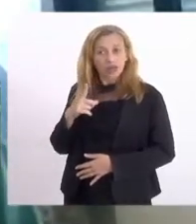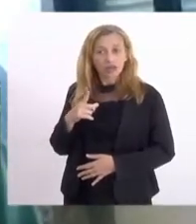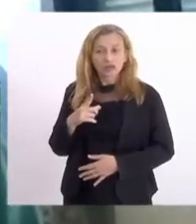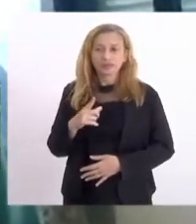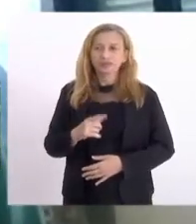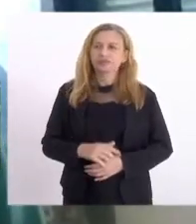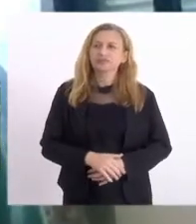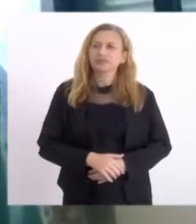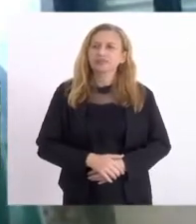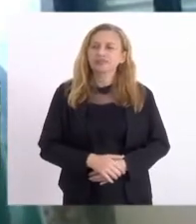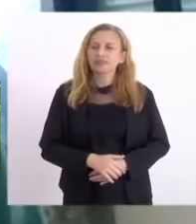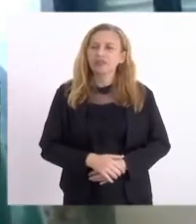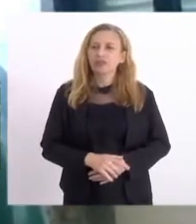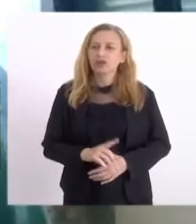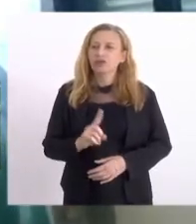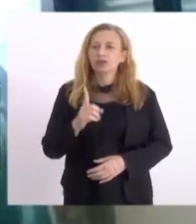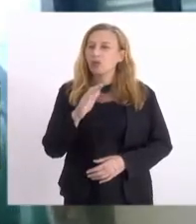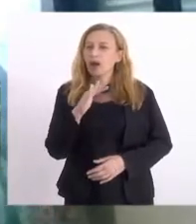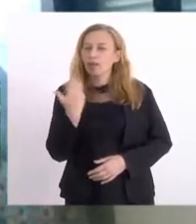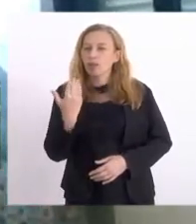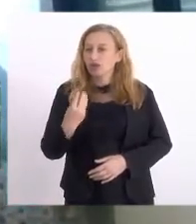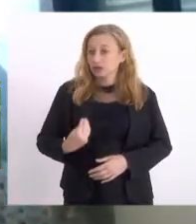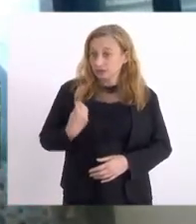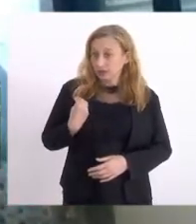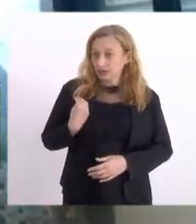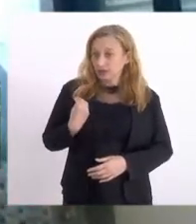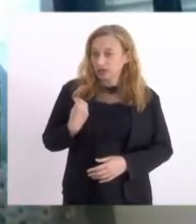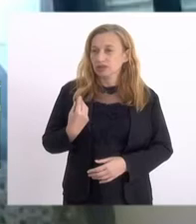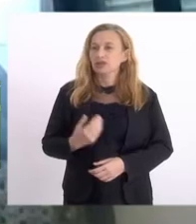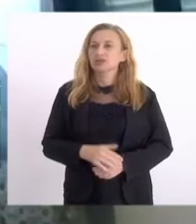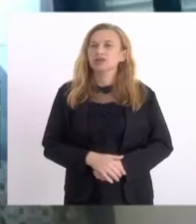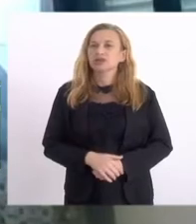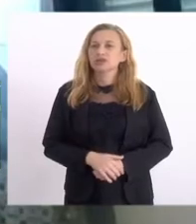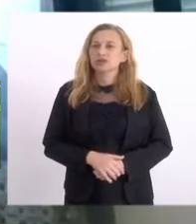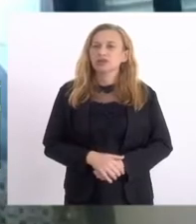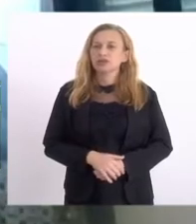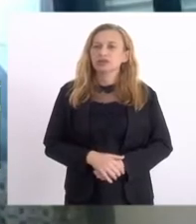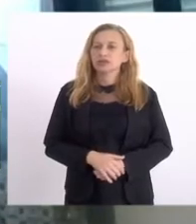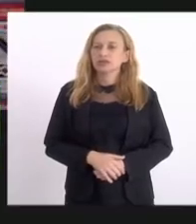contra Thanatos. Não é a morte, é a vida.